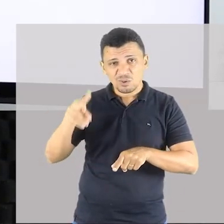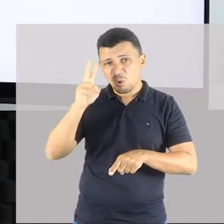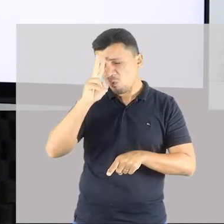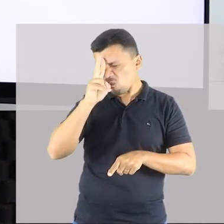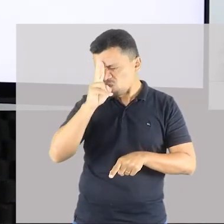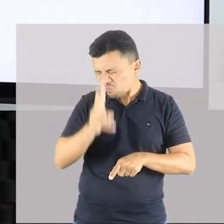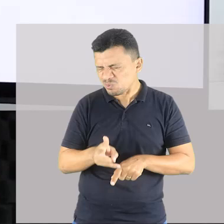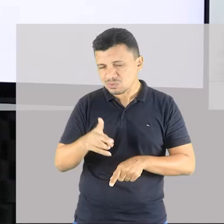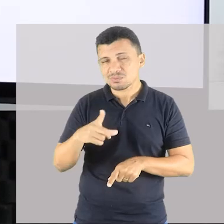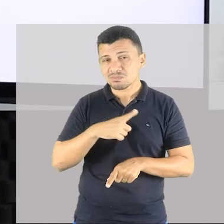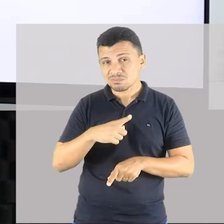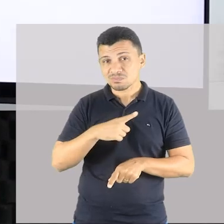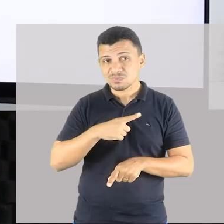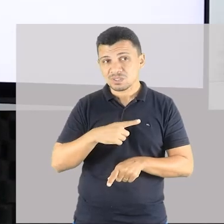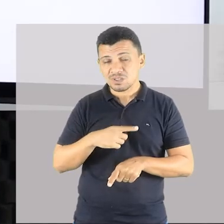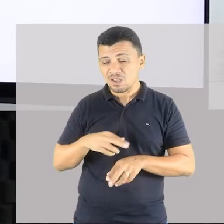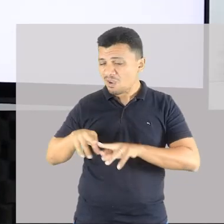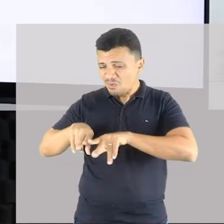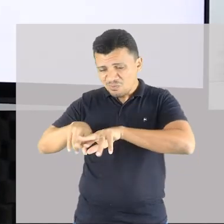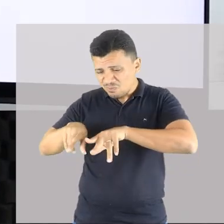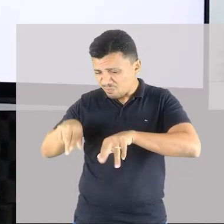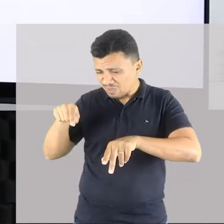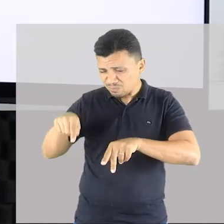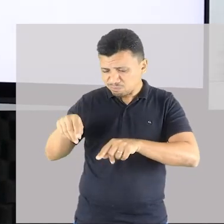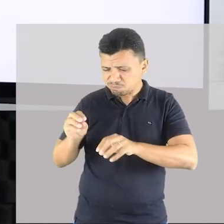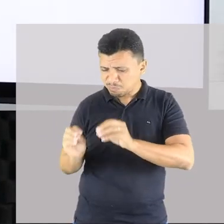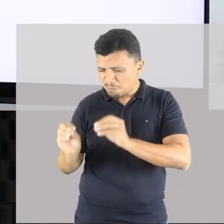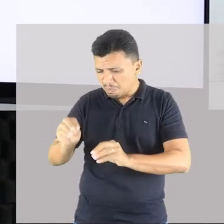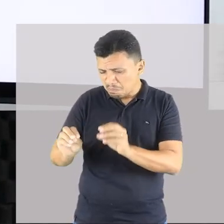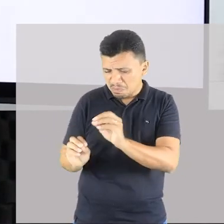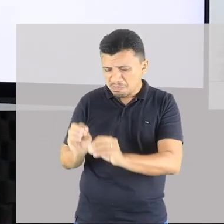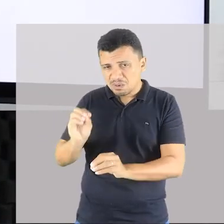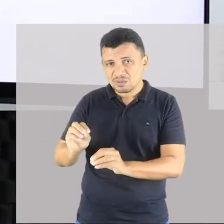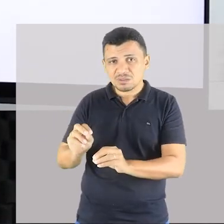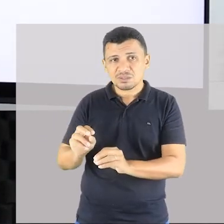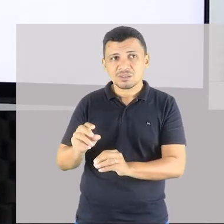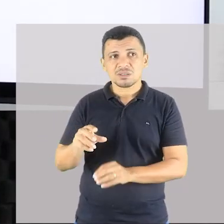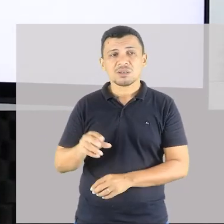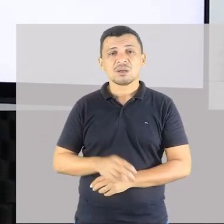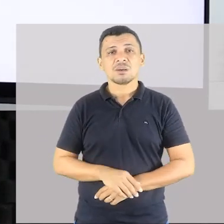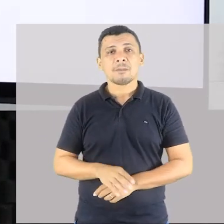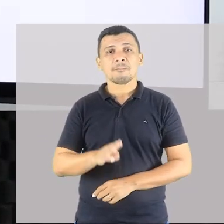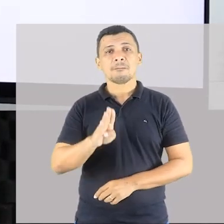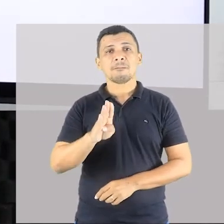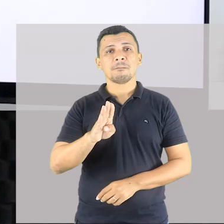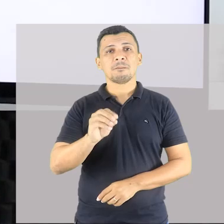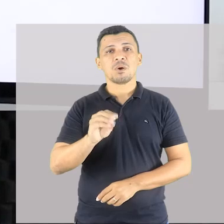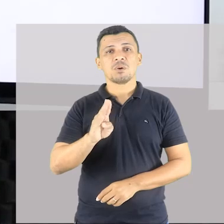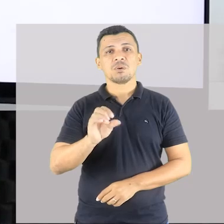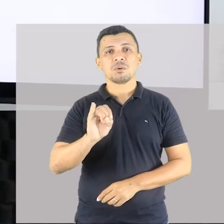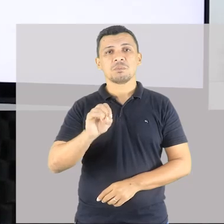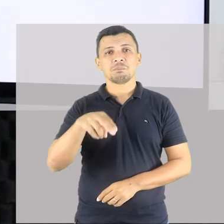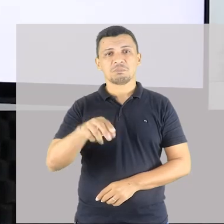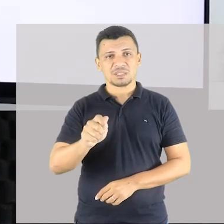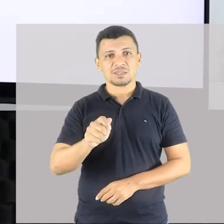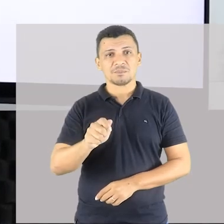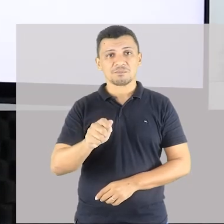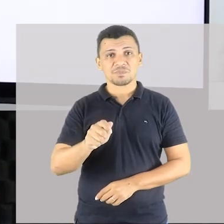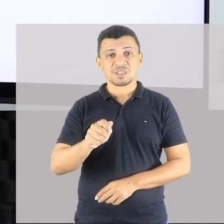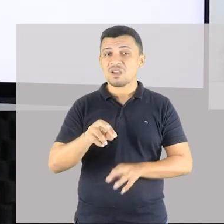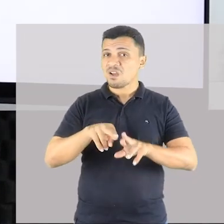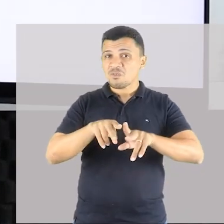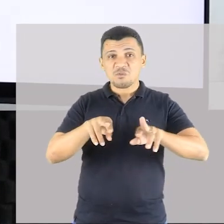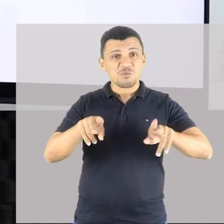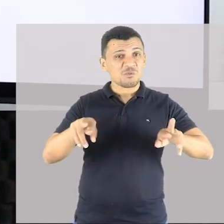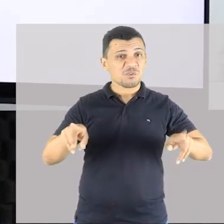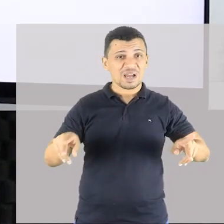intensidade nisso. Então essas várias espiras, quando são colocadas, elas têm um nomezinho, que é uma bobina. Uma bobina são várias